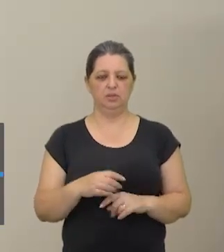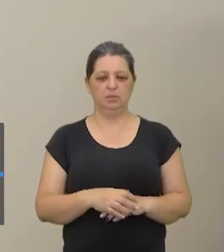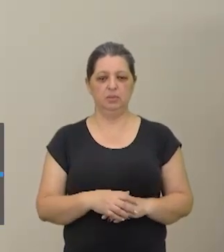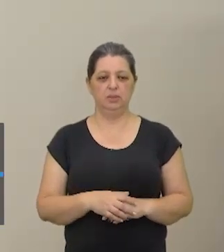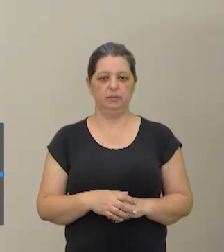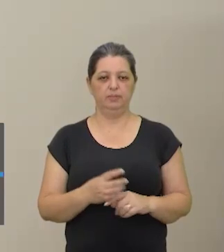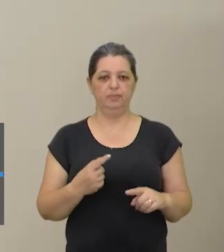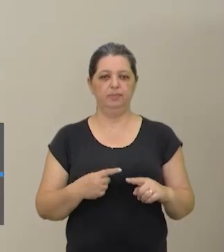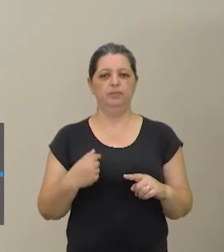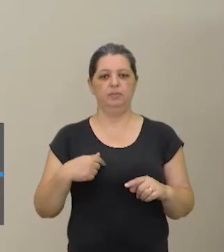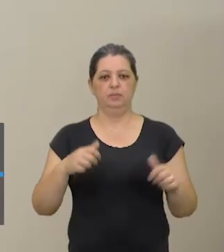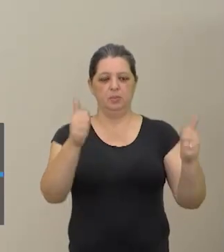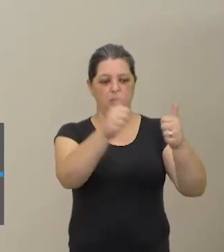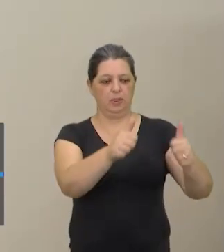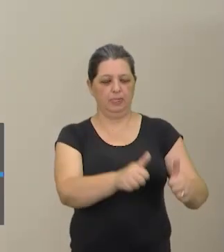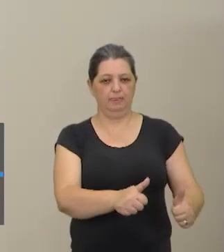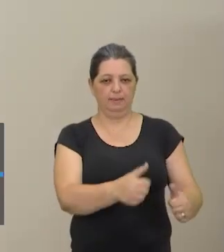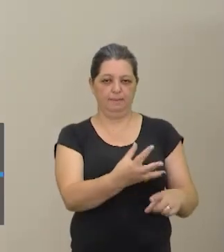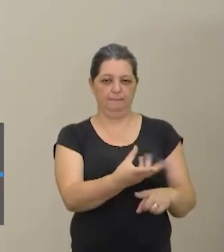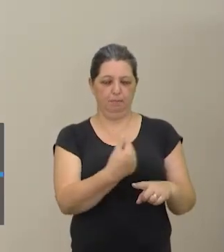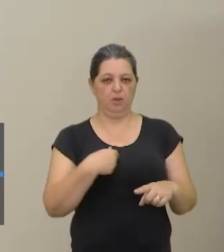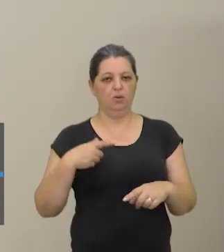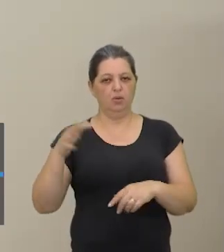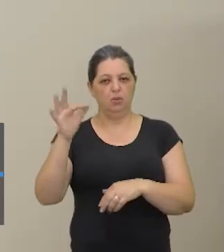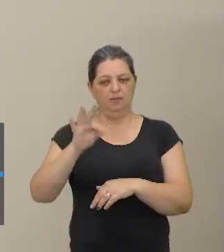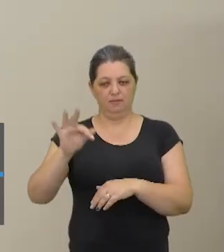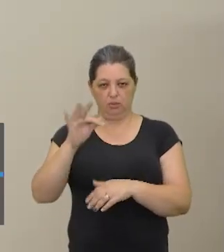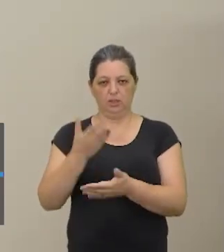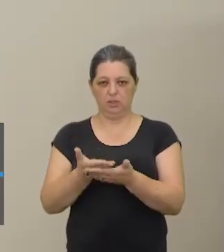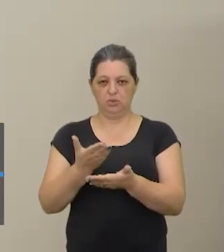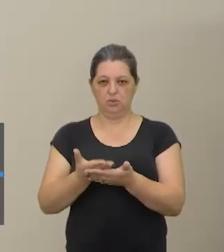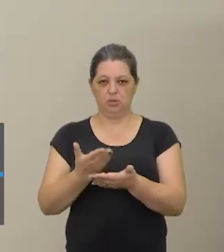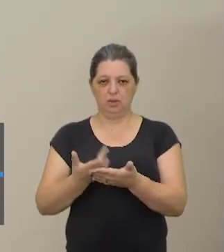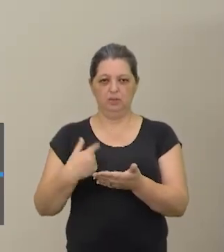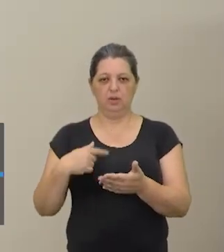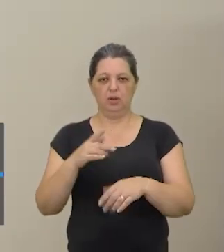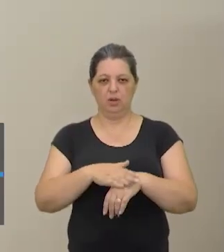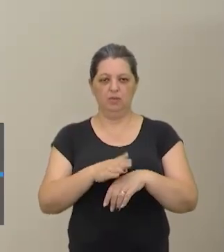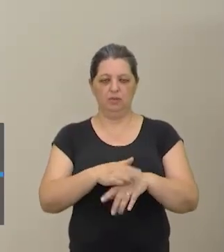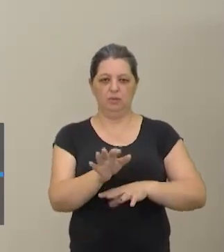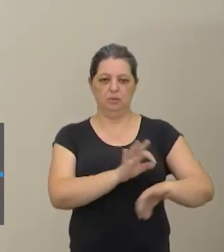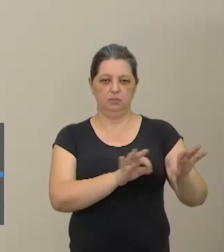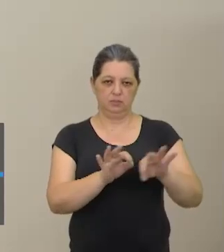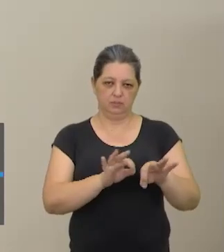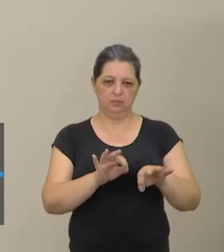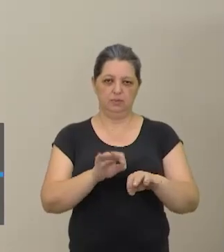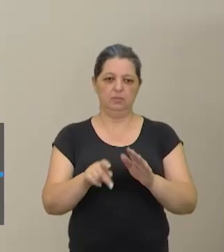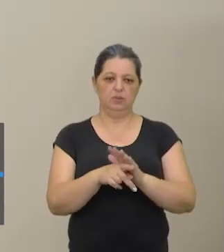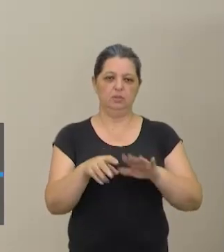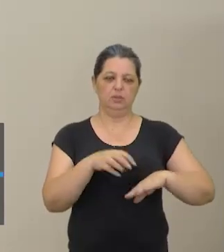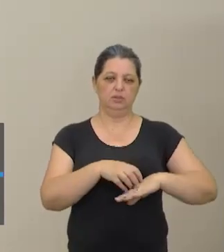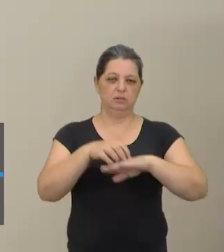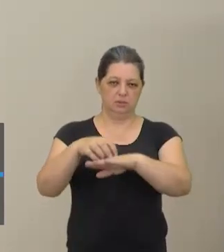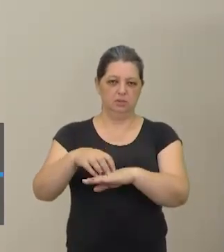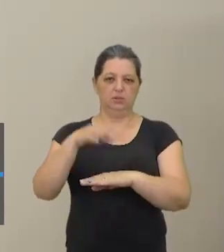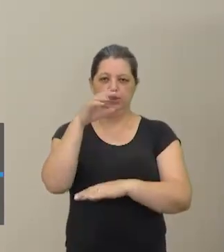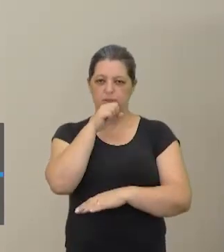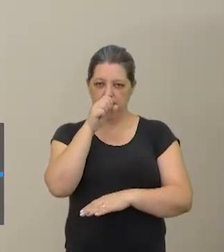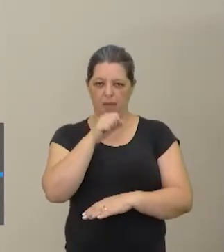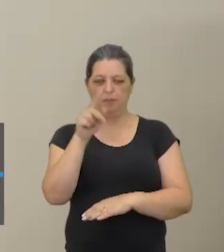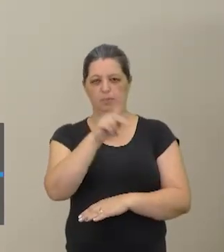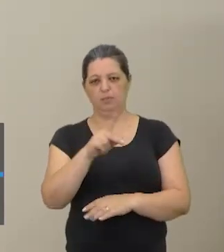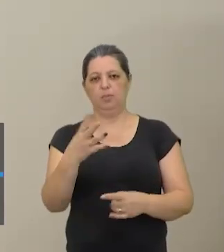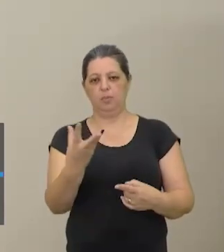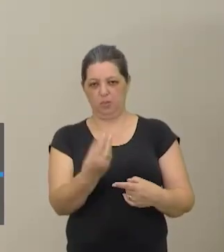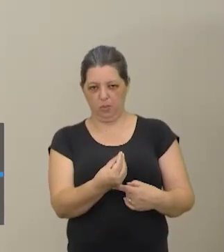para apreciar a obra de arte. Quando eu estava na faculdade, eu fiz. Né, o professor Sim. organizou uma excursão um sábado. E aí é legal você ir com um professor de arte,